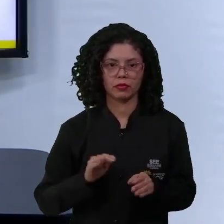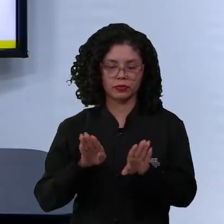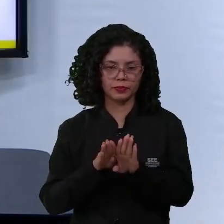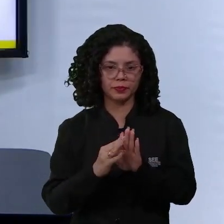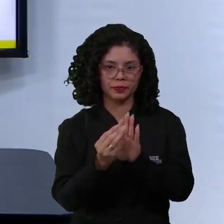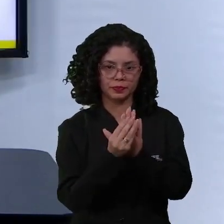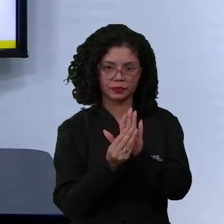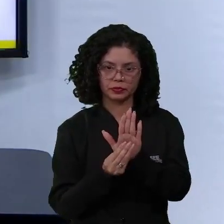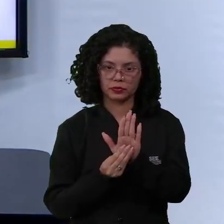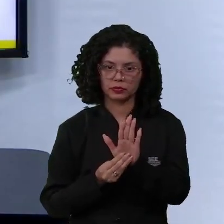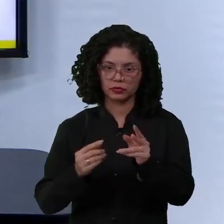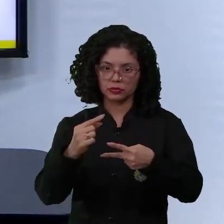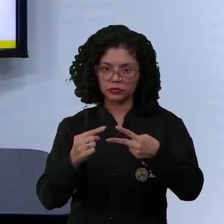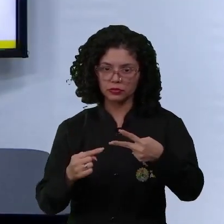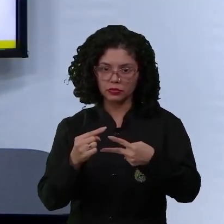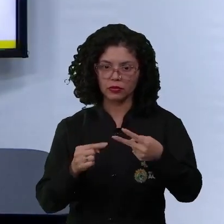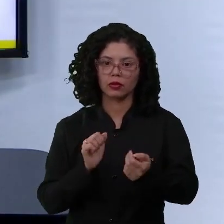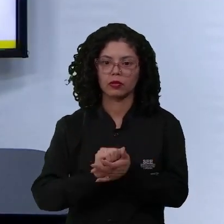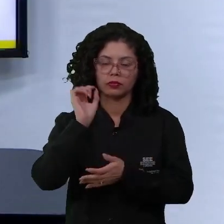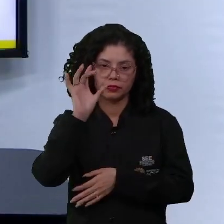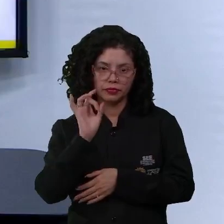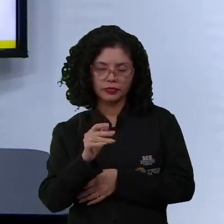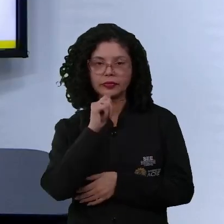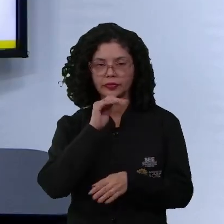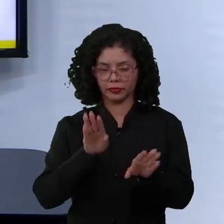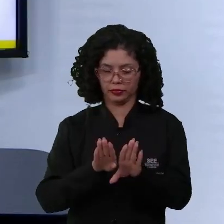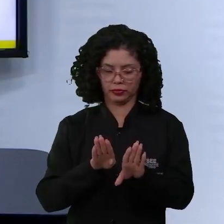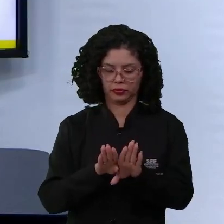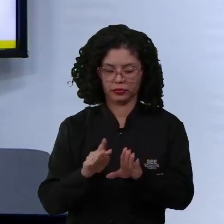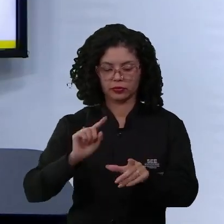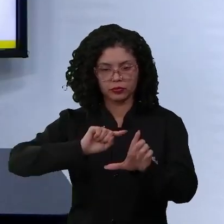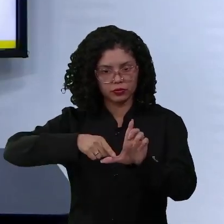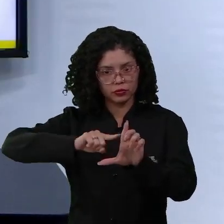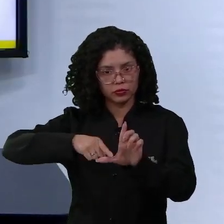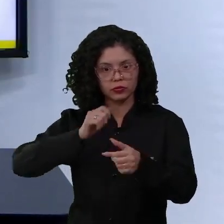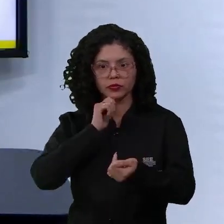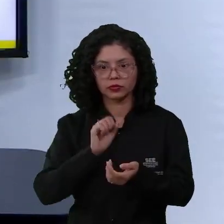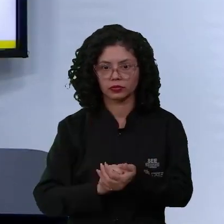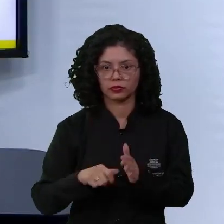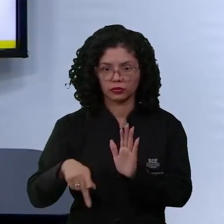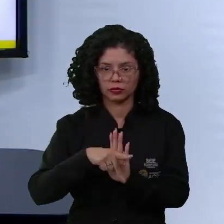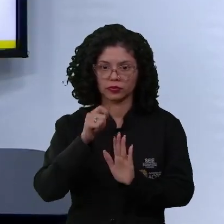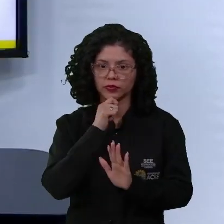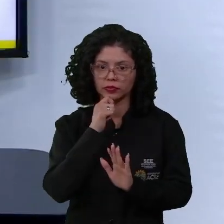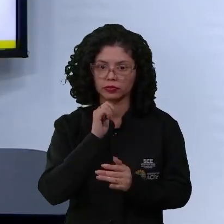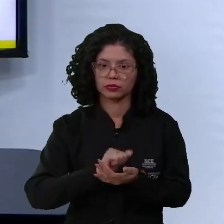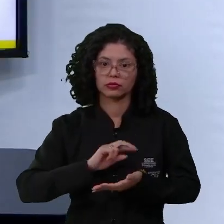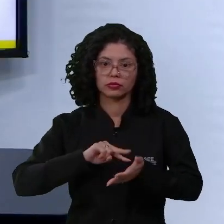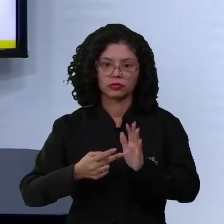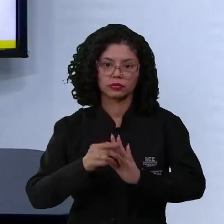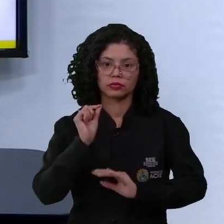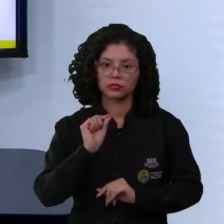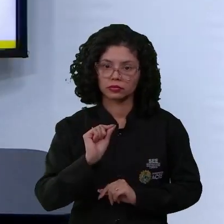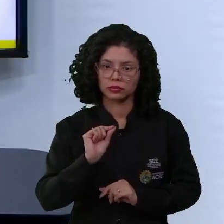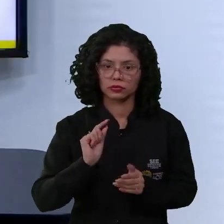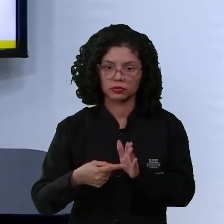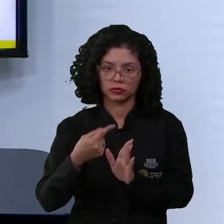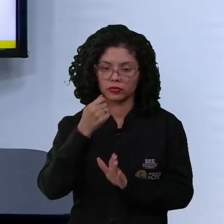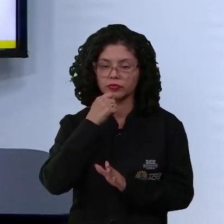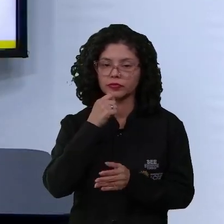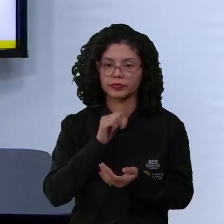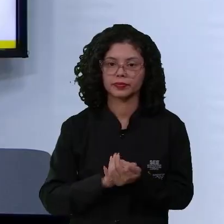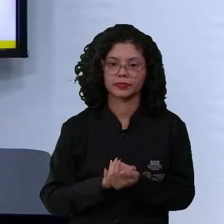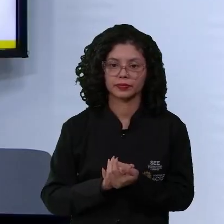dado dois ângulos em cada triângulo e esses ângulos são correspondentes, significa que nós temos o primeiro caso